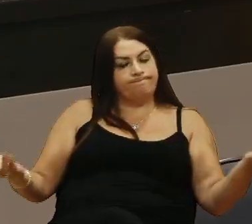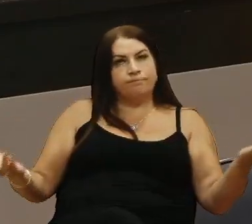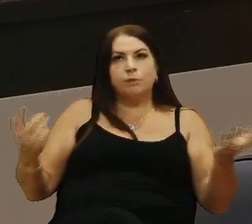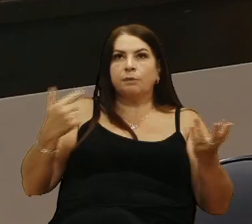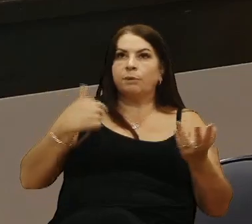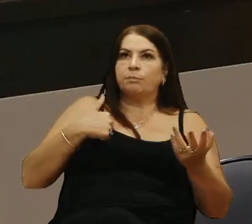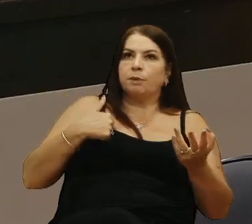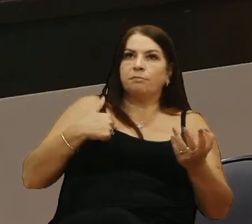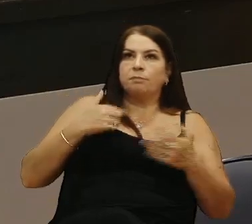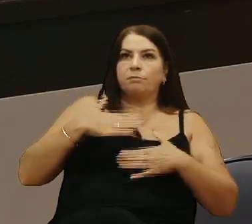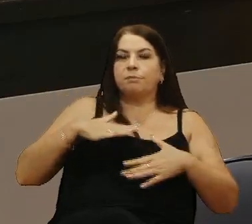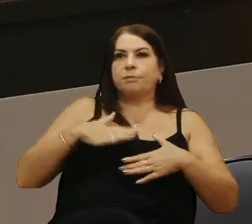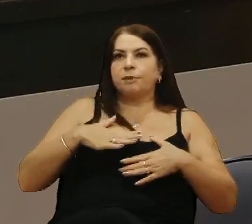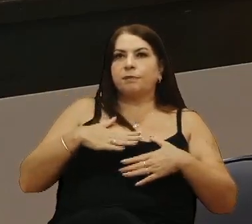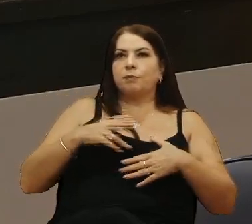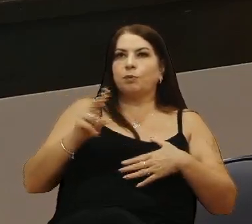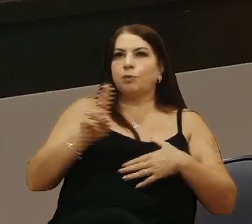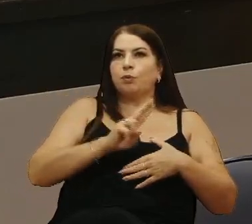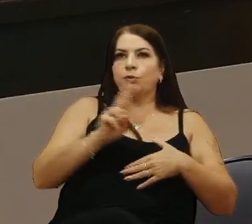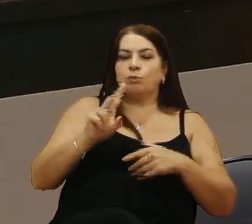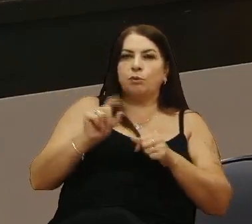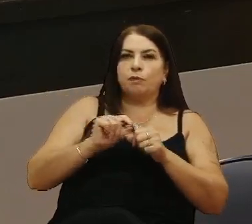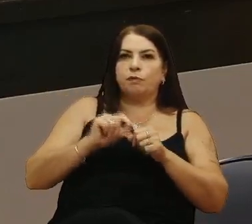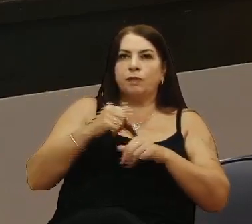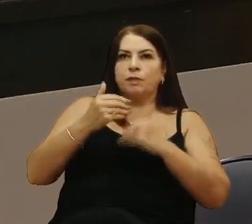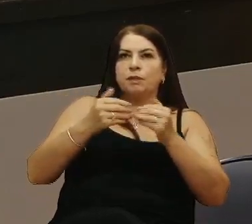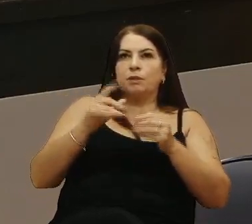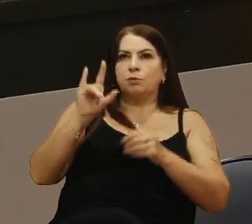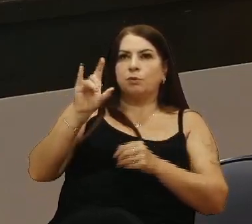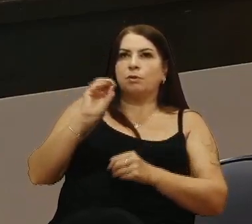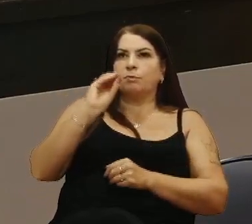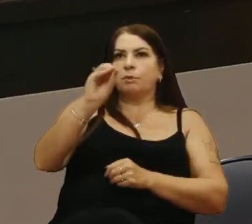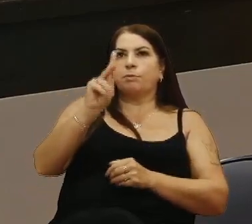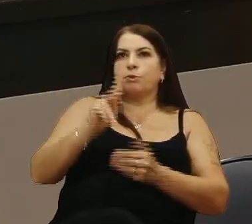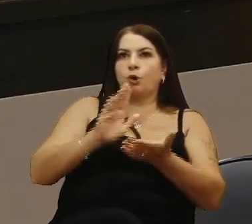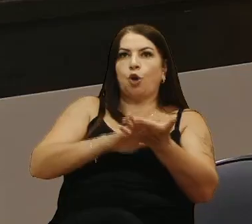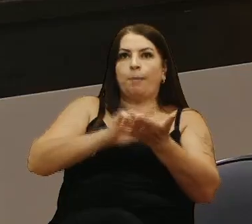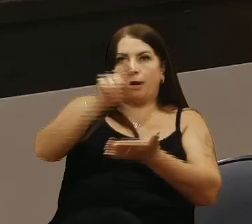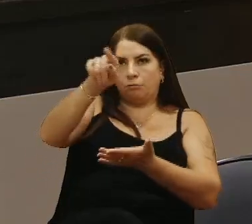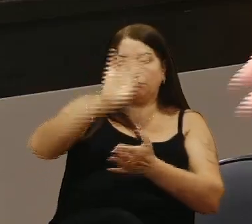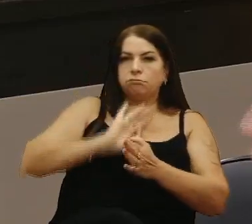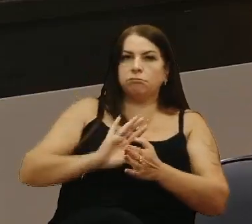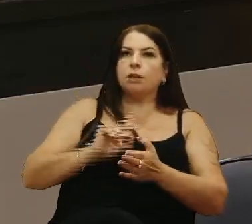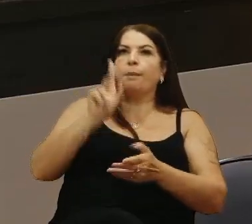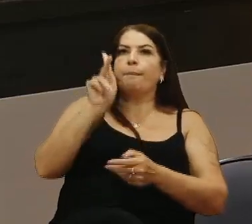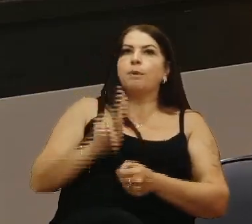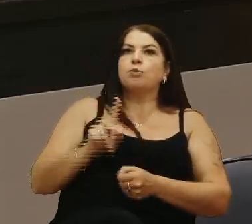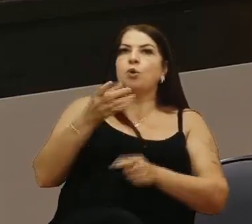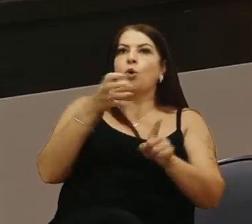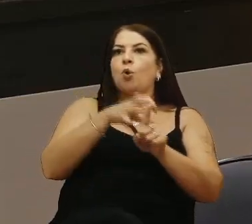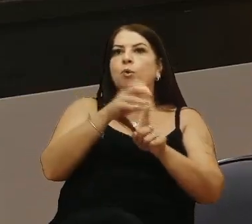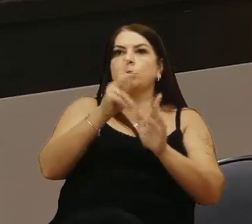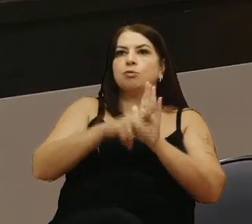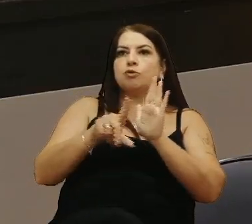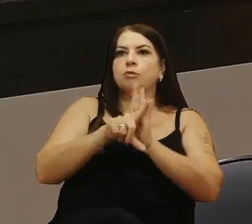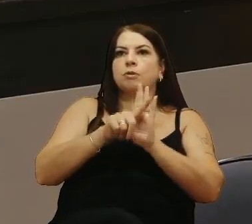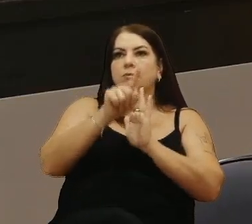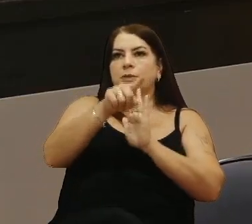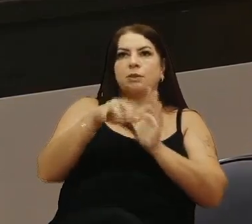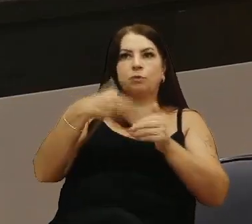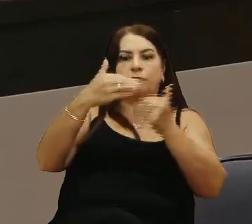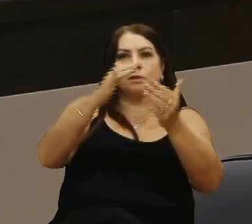para mim é tranquilo. Vou botar o nome de quem não está fazendo andar lá no Instagram, vou mandar as pessoas cobrar essa pessoa e vou dizer, ó, a pessoa é contra esses projetos que não está fazendo